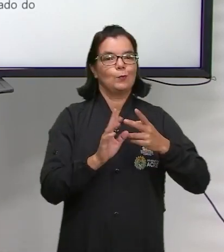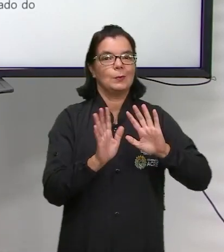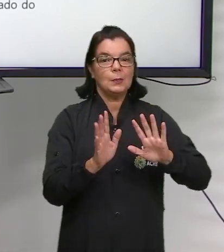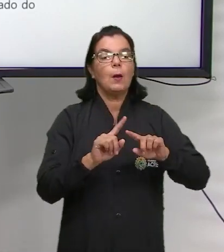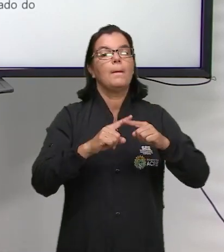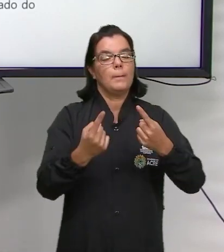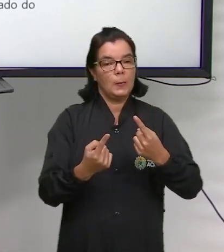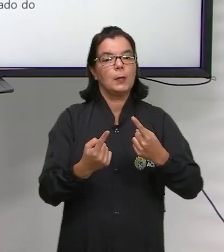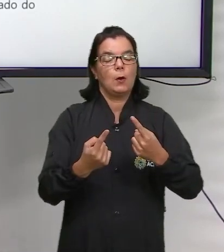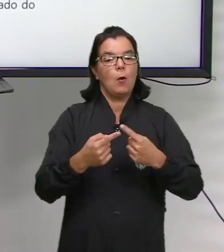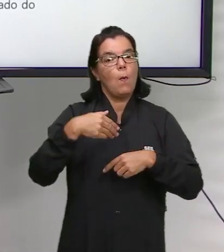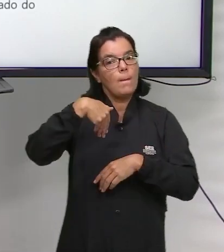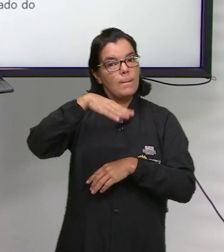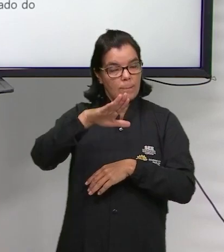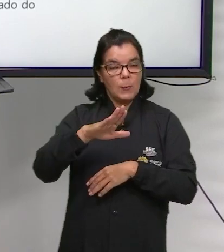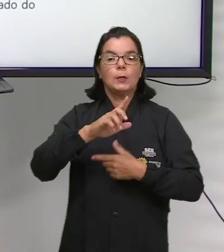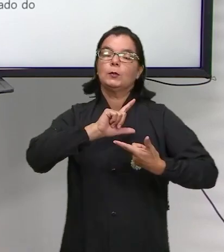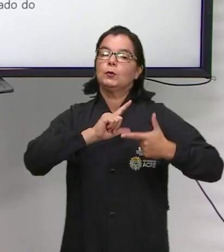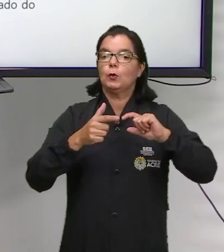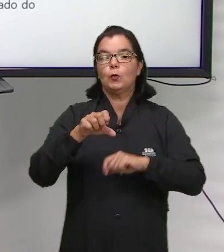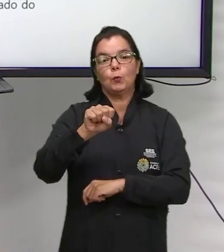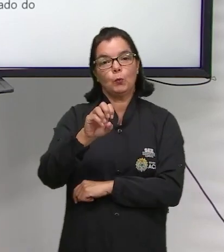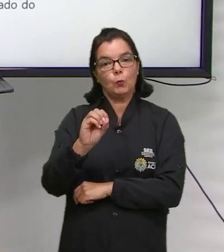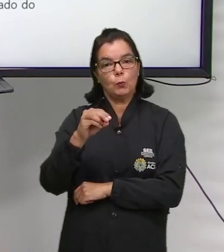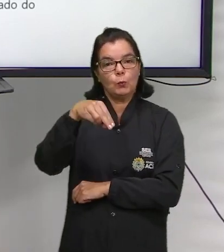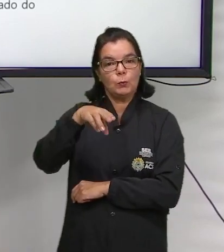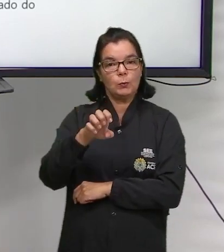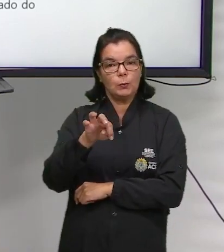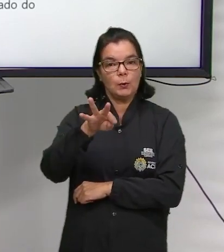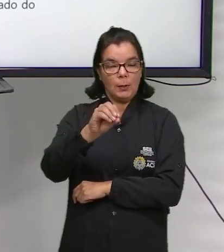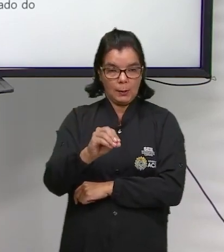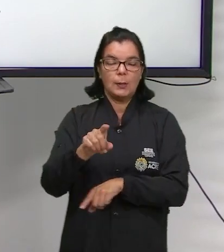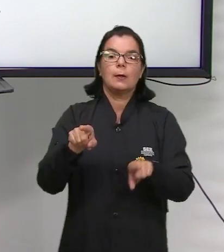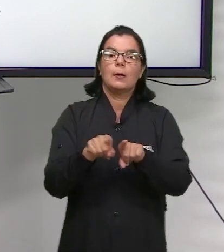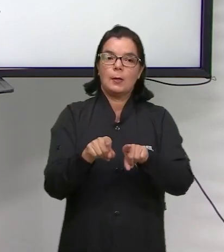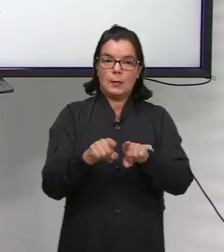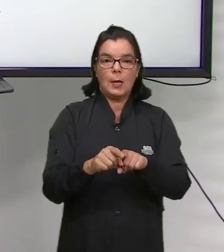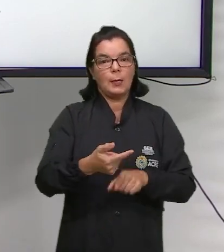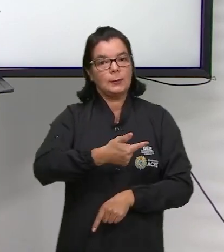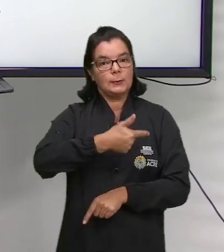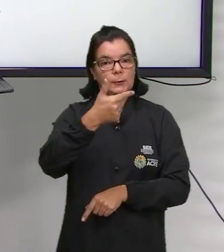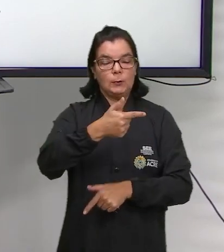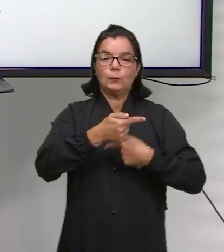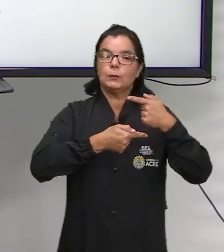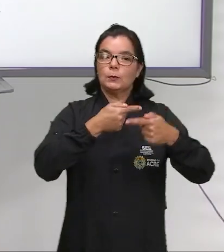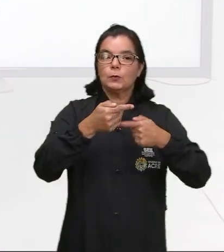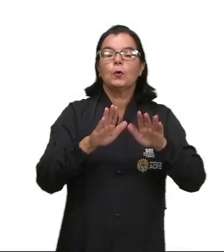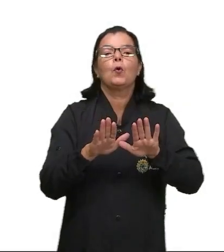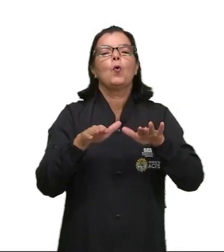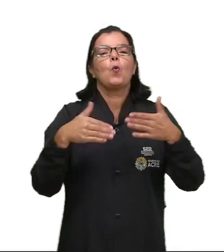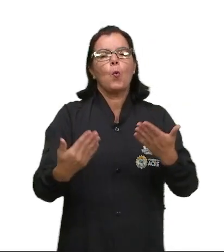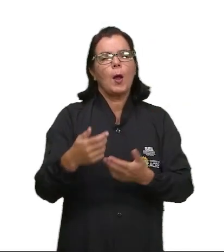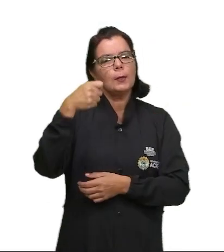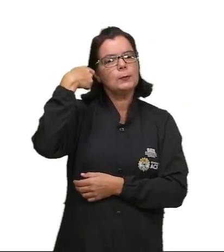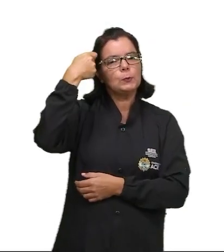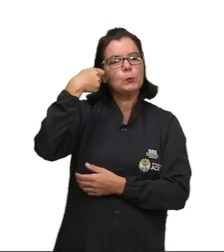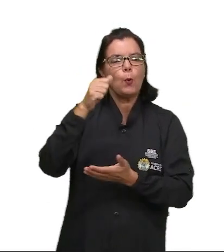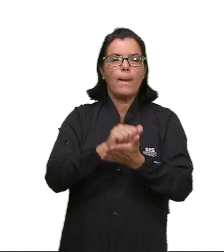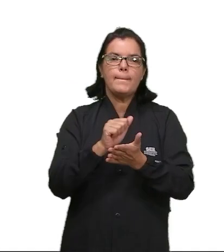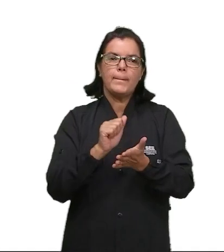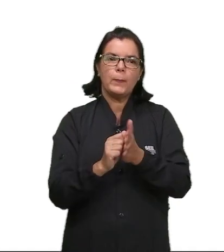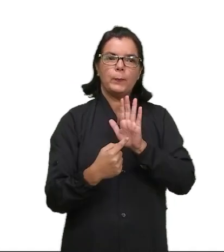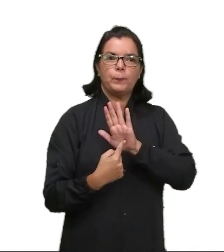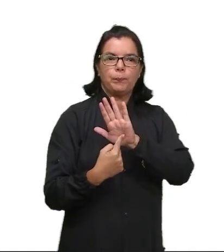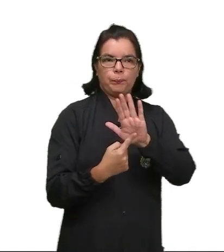Tanto que o nosso maior sonetista, que é o Vinícius de Moraes, é da segunda geração. Quais nossos principais